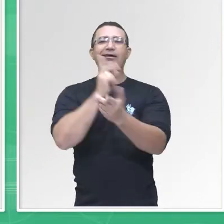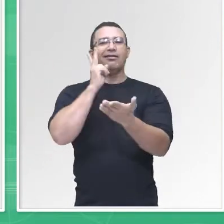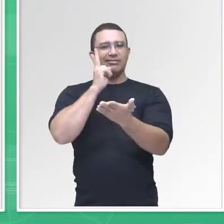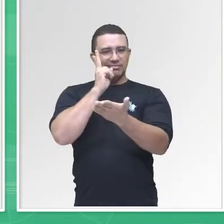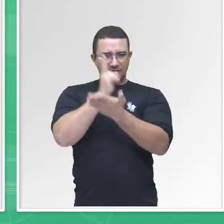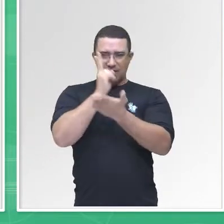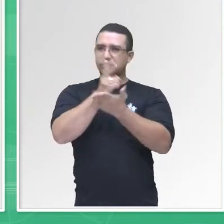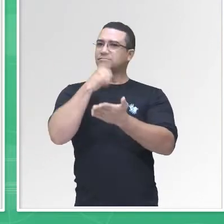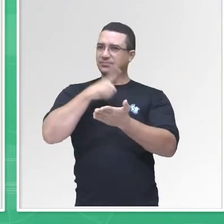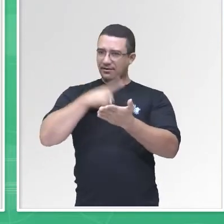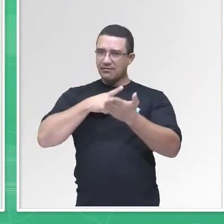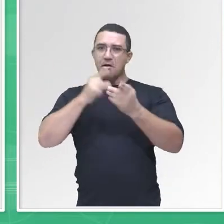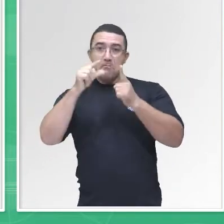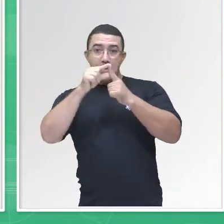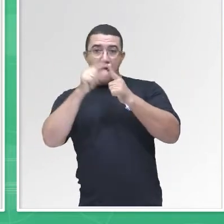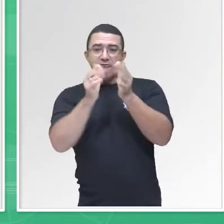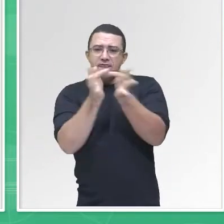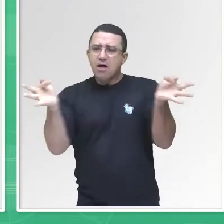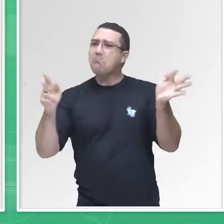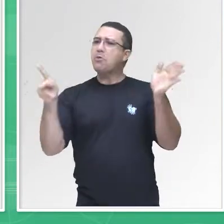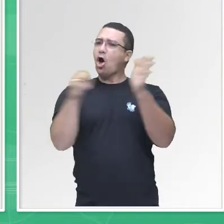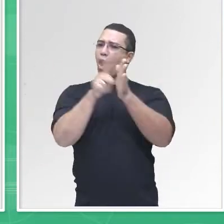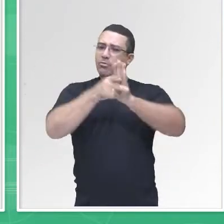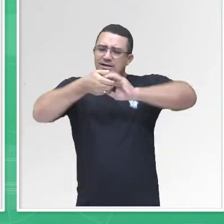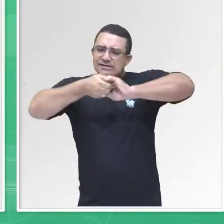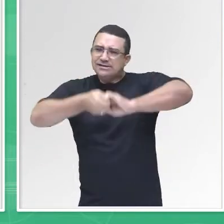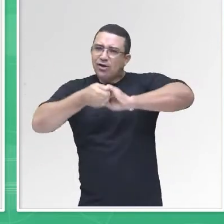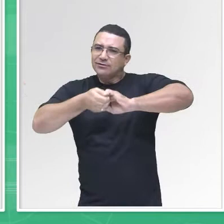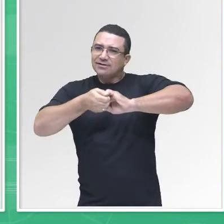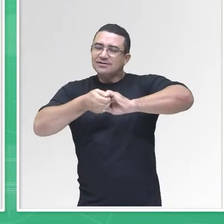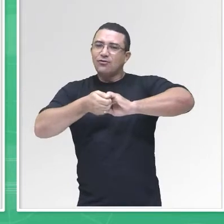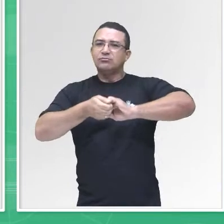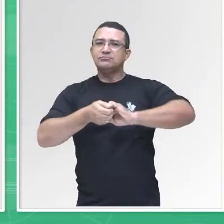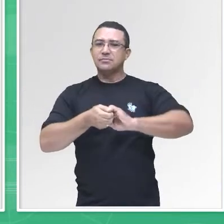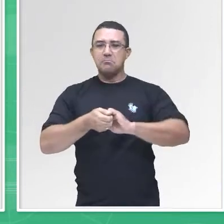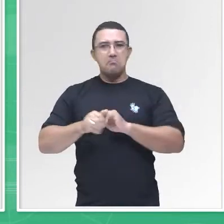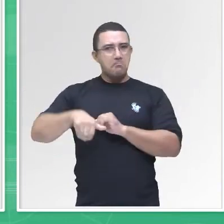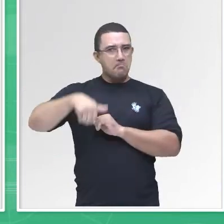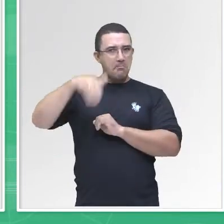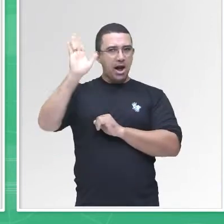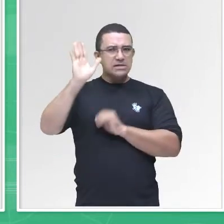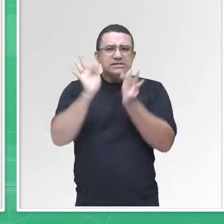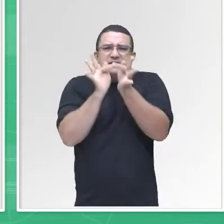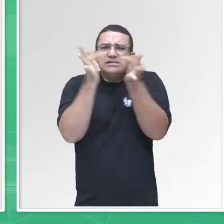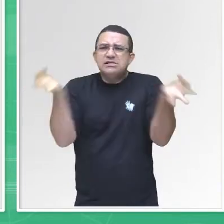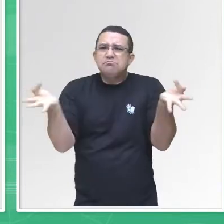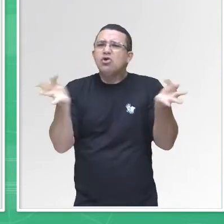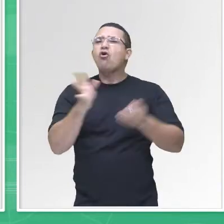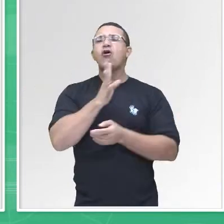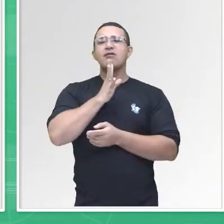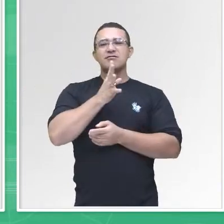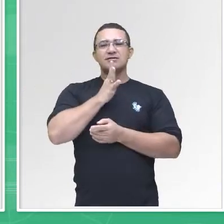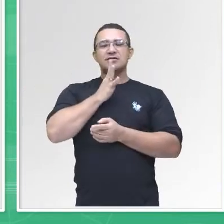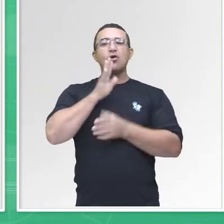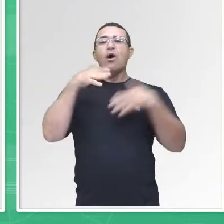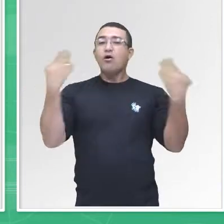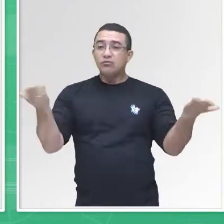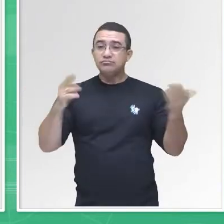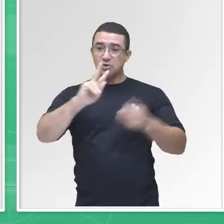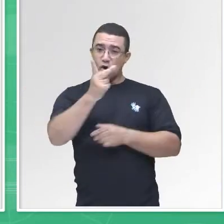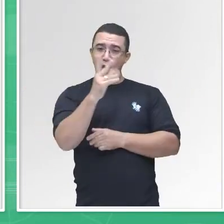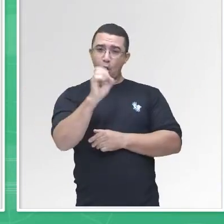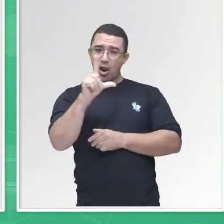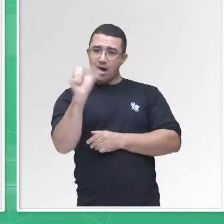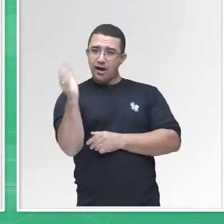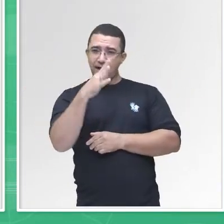saudação. É muito comum. Certamente a mais comum de todas é essa aqui. Hola, que tal? É o nosso oi,